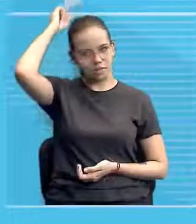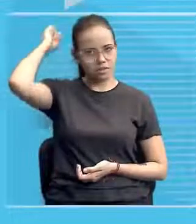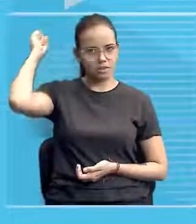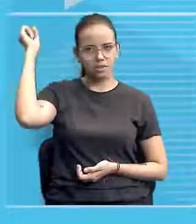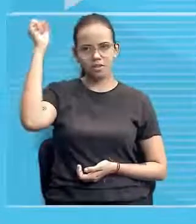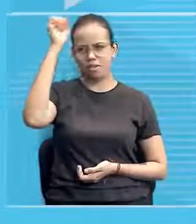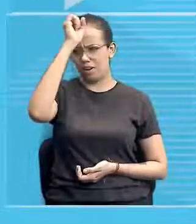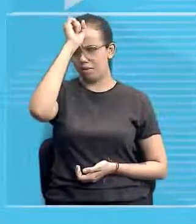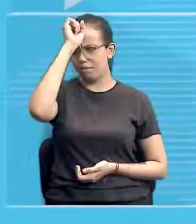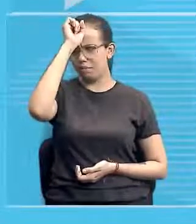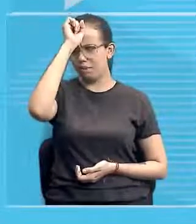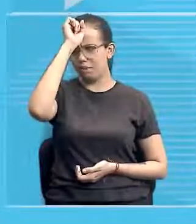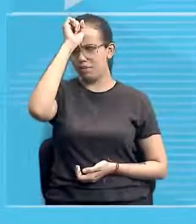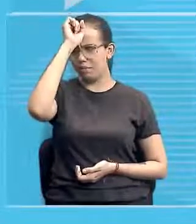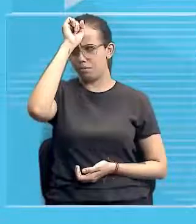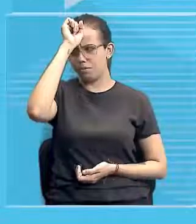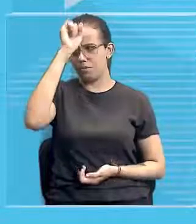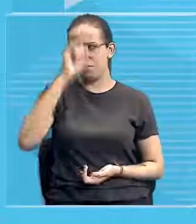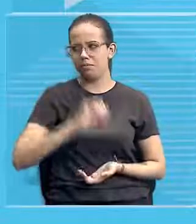Certo?